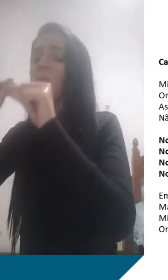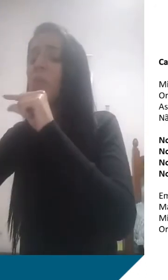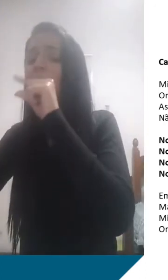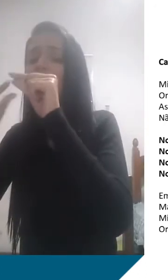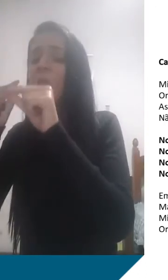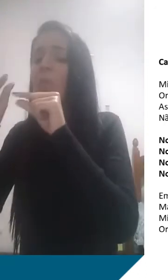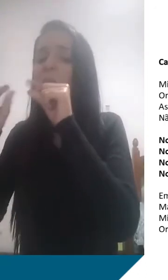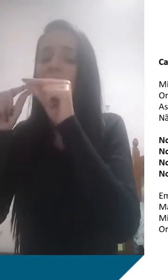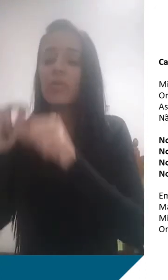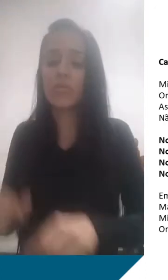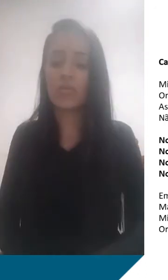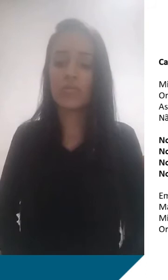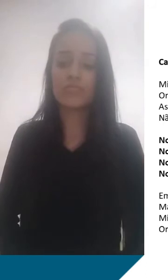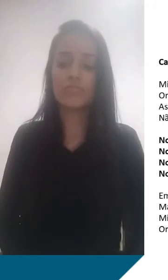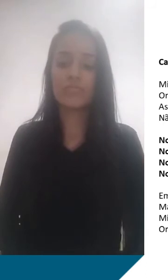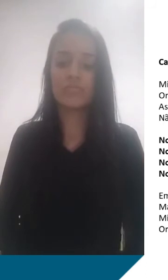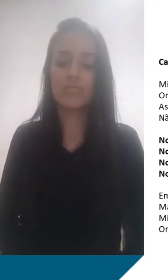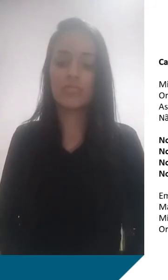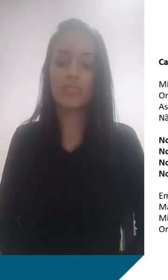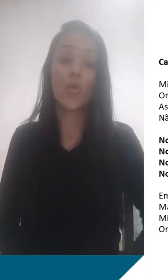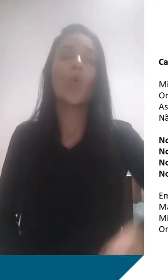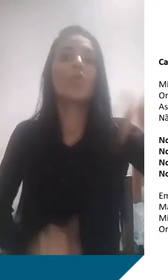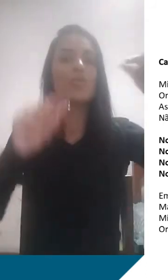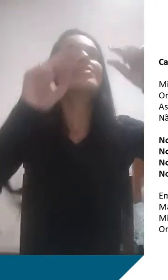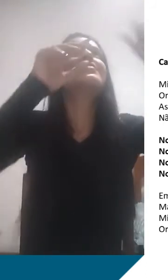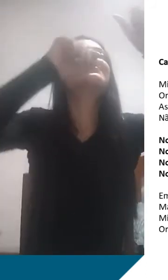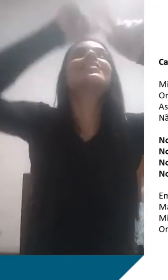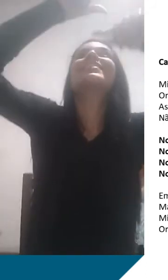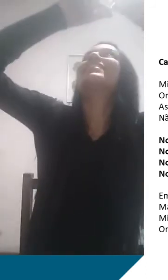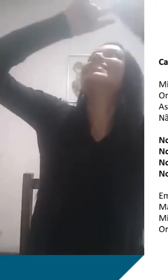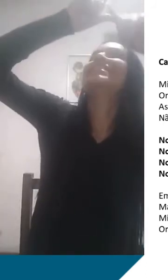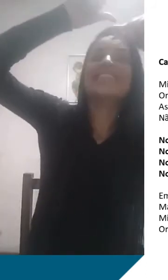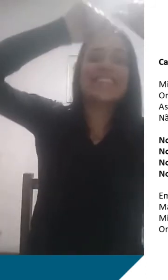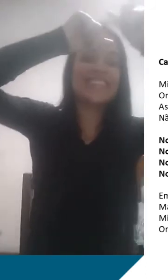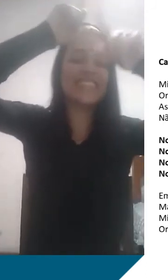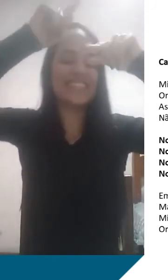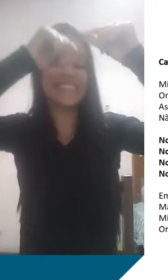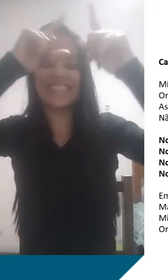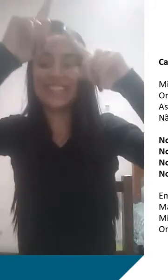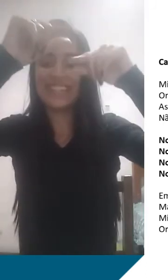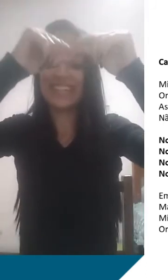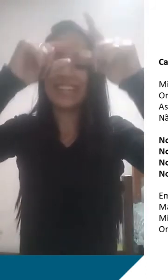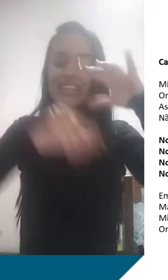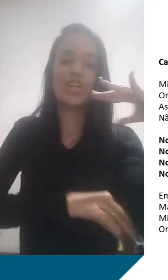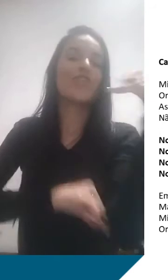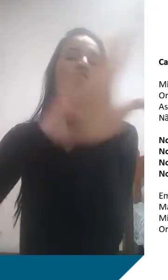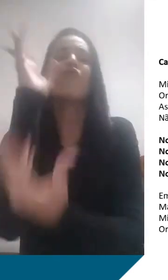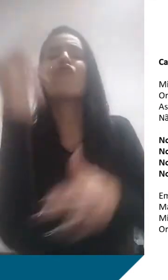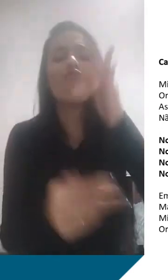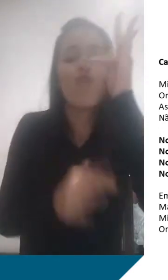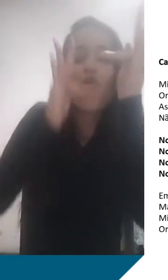Nós temos mais estrelas, nossas várzeas têm mais flores. Nossos bosques têm mais vida, nossa vida mais